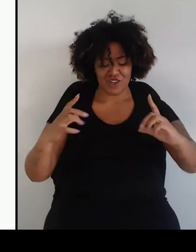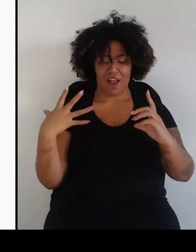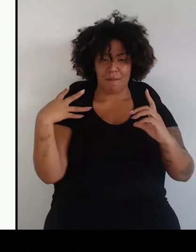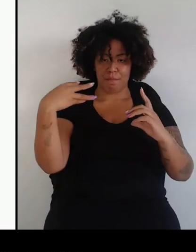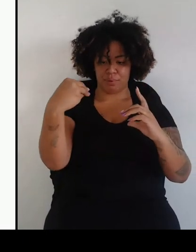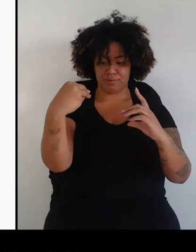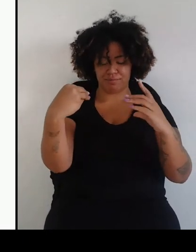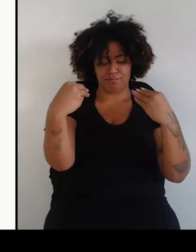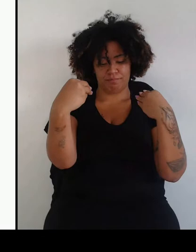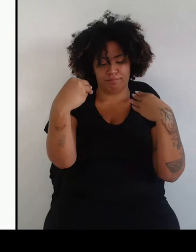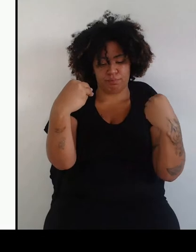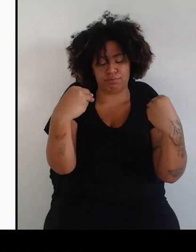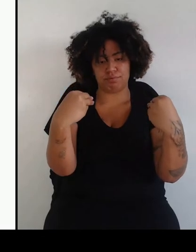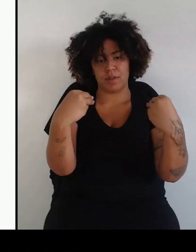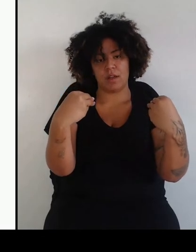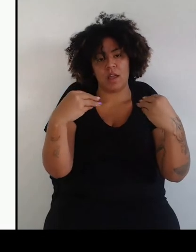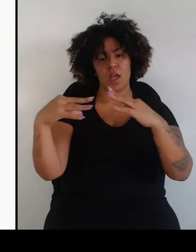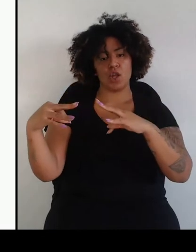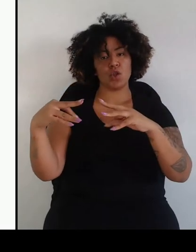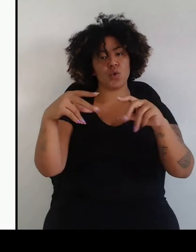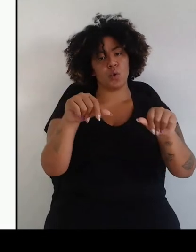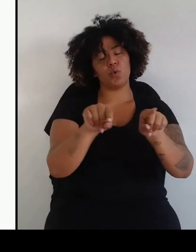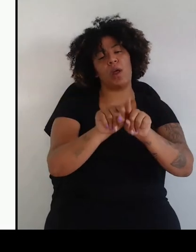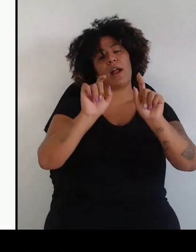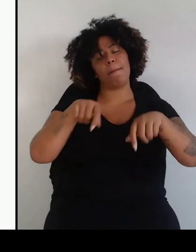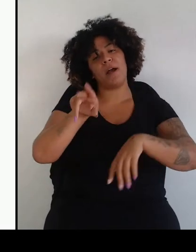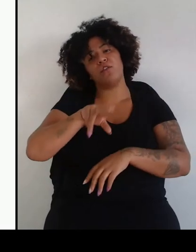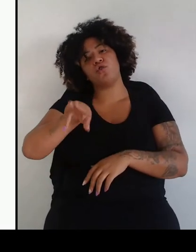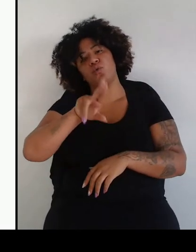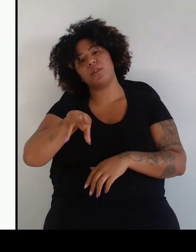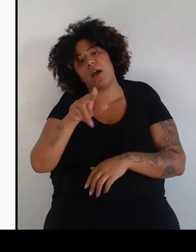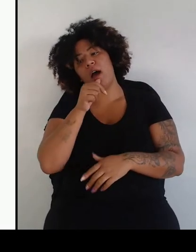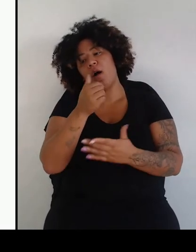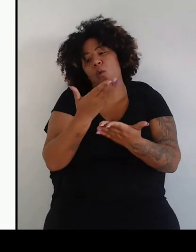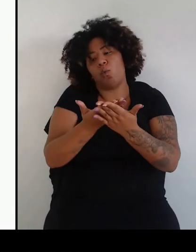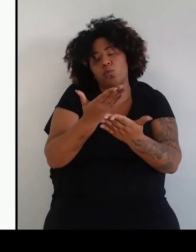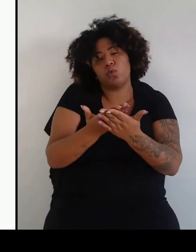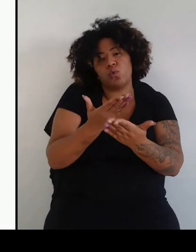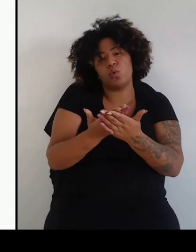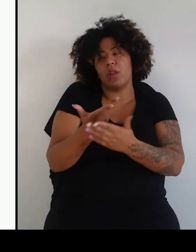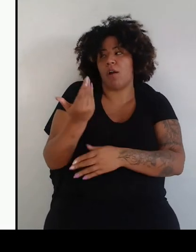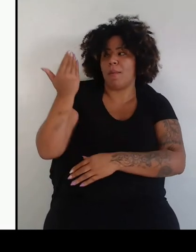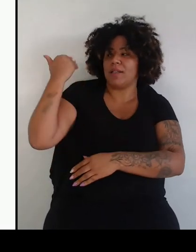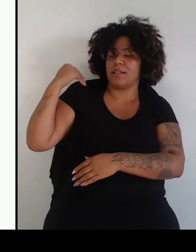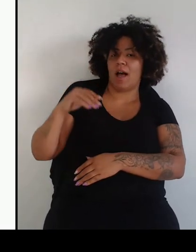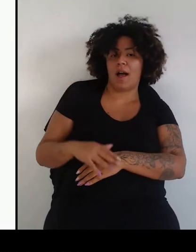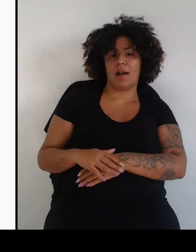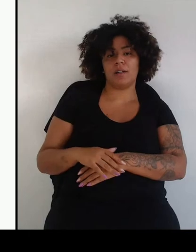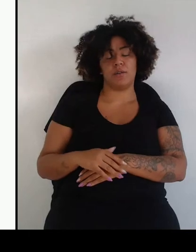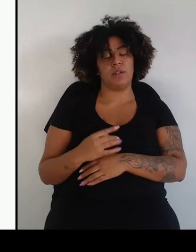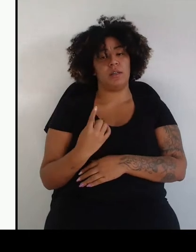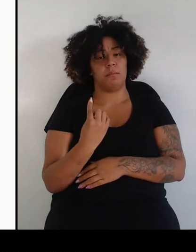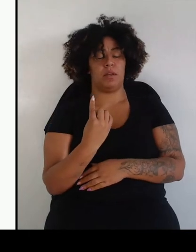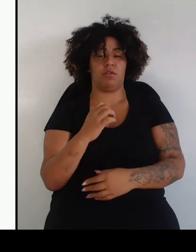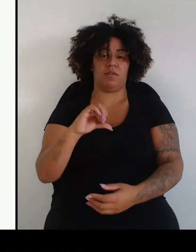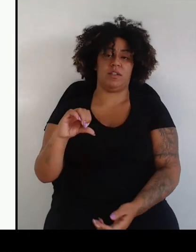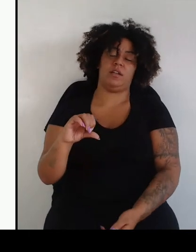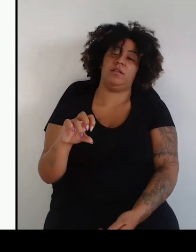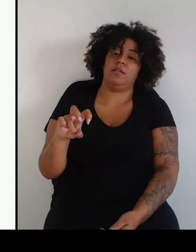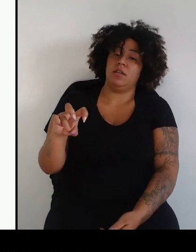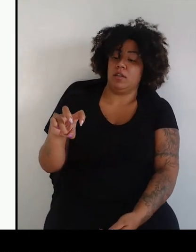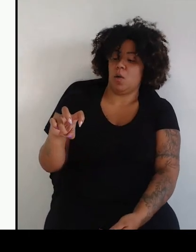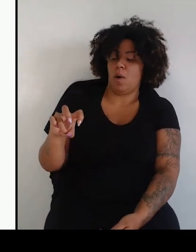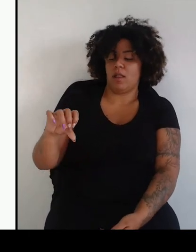época incluem estudos do corpo humano 1949 depois estudo de Lu em 1952